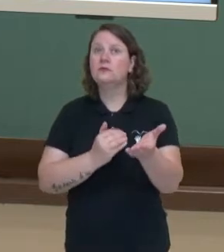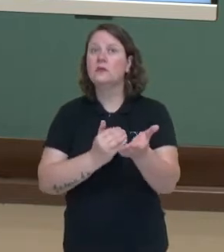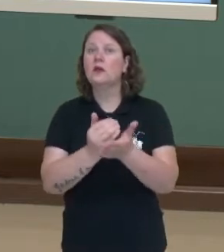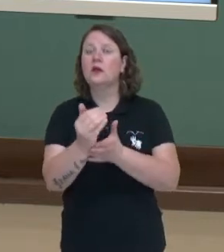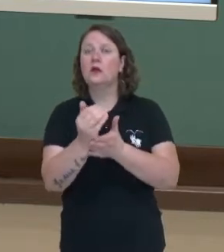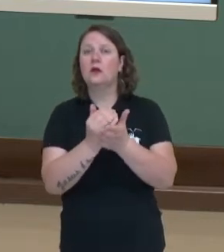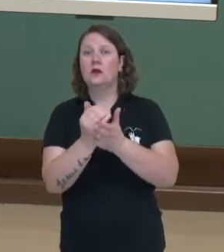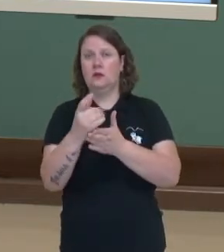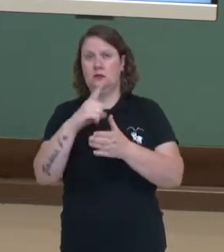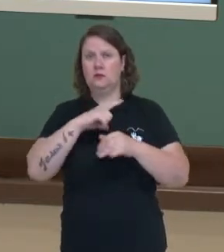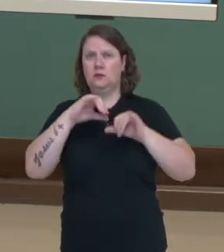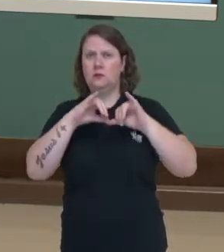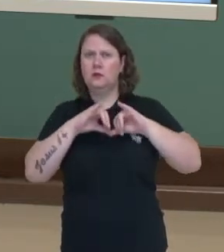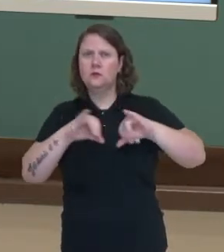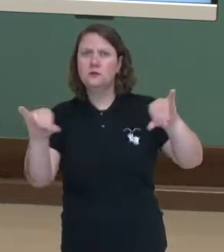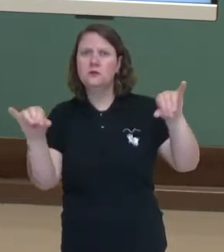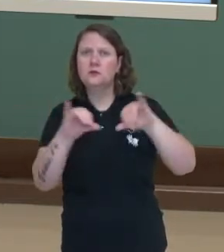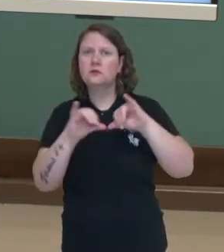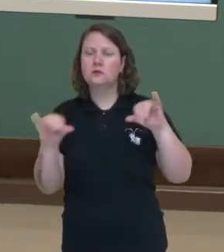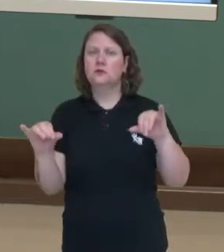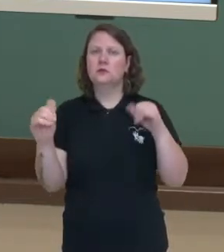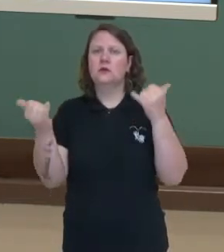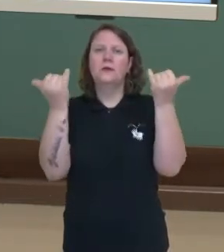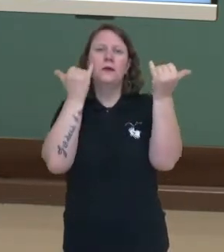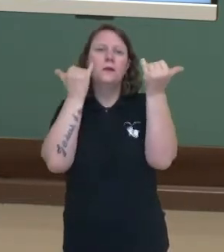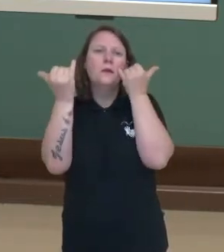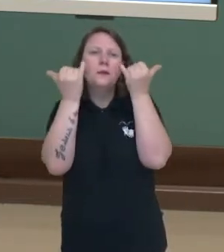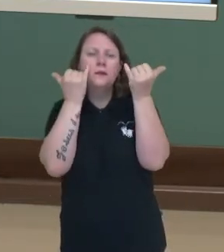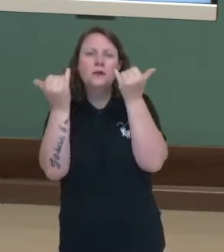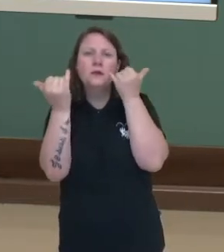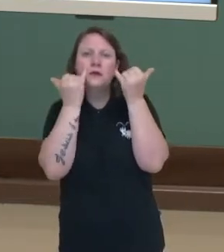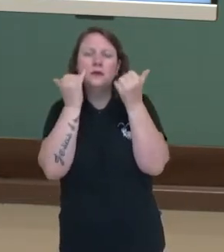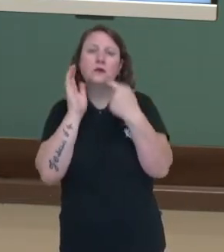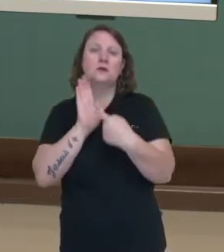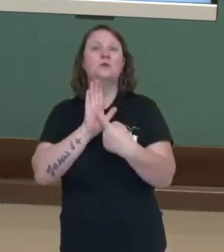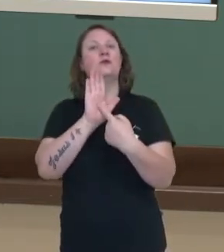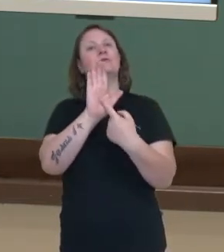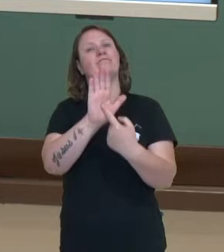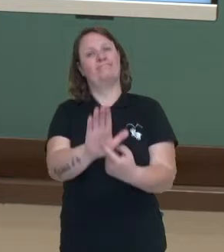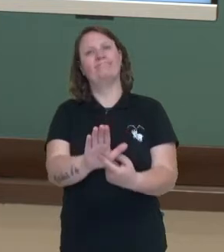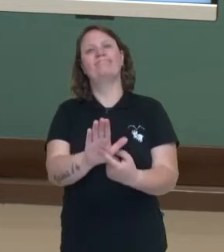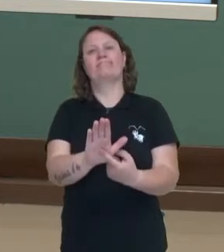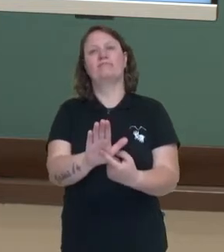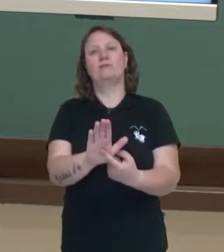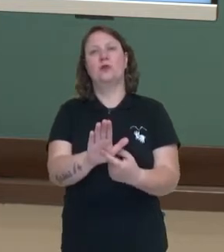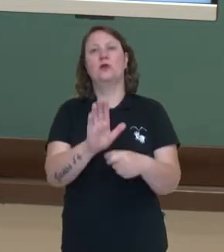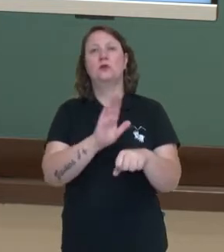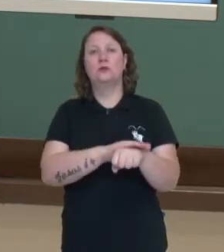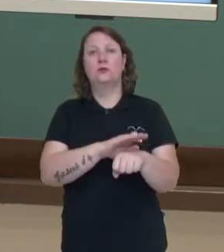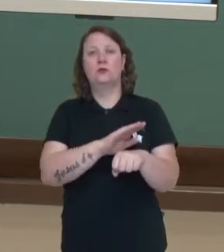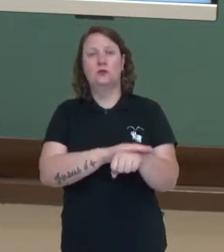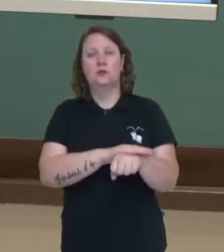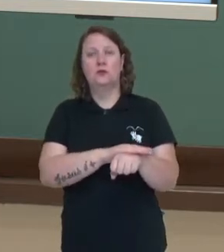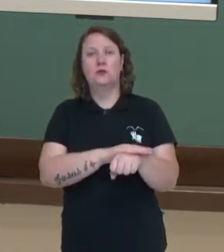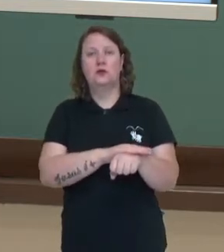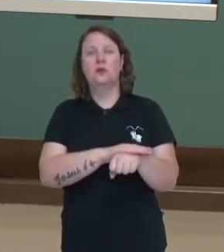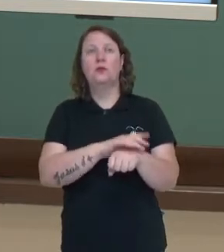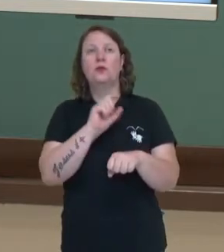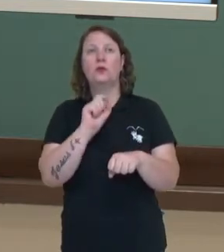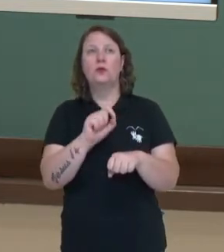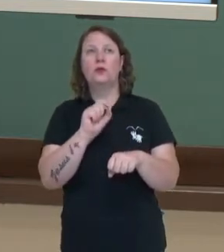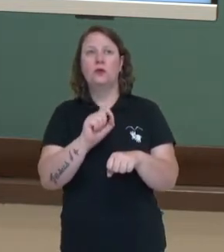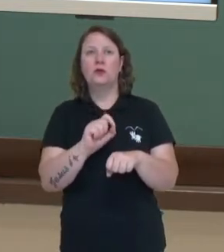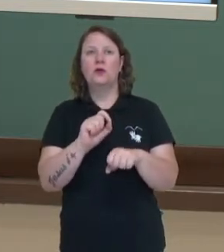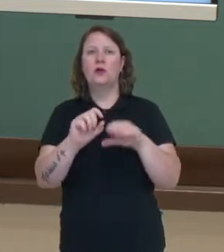Iniciando, temos uma notícia, temos uma informação sendo mostrada aqui. Na época em que houve essa publicação,